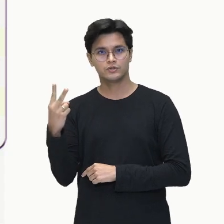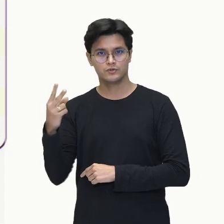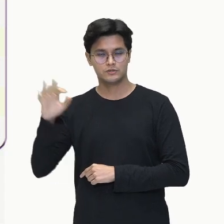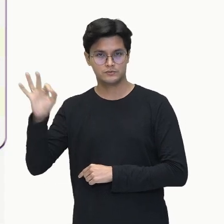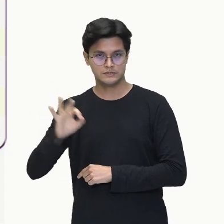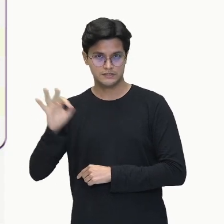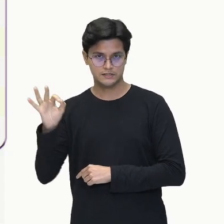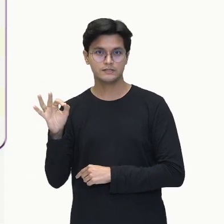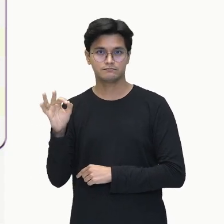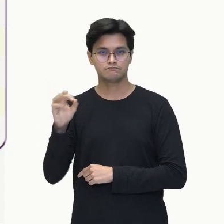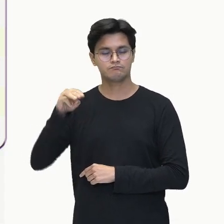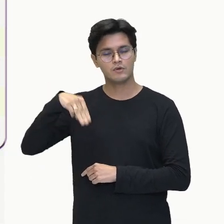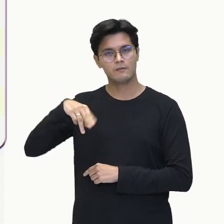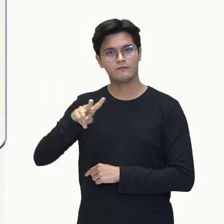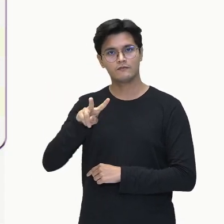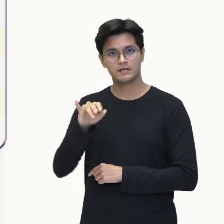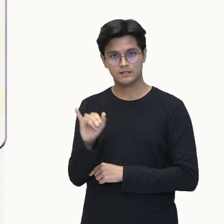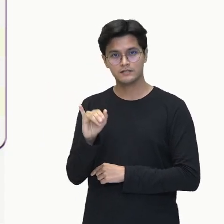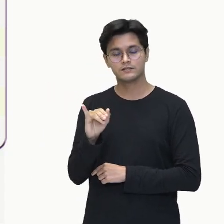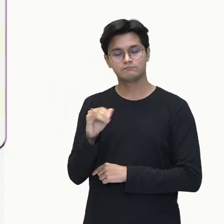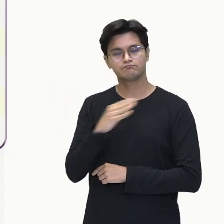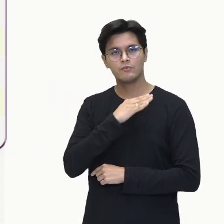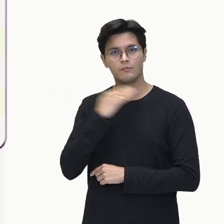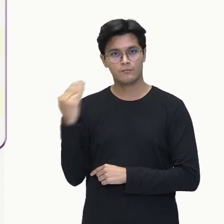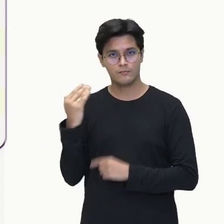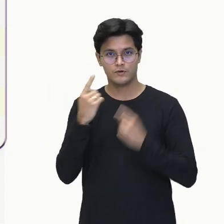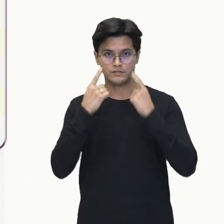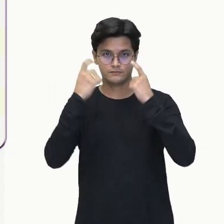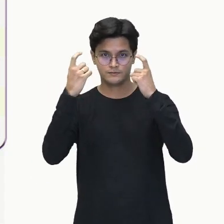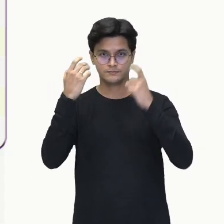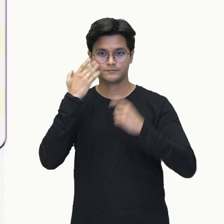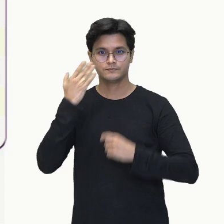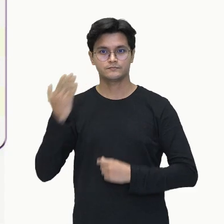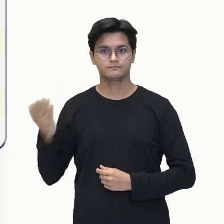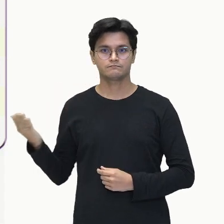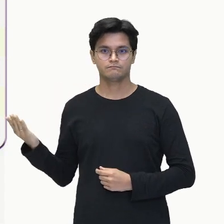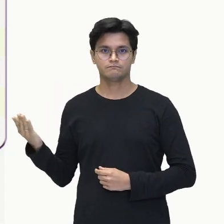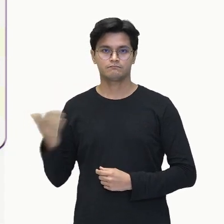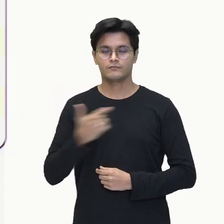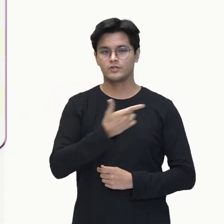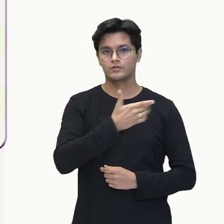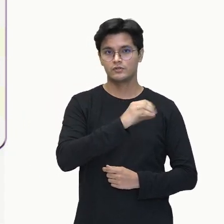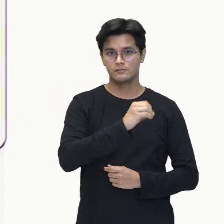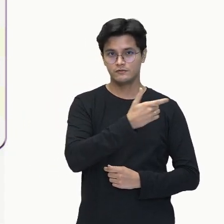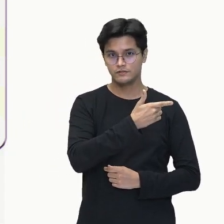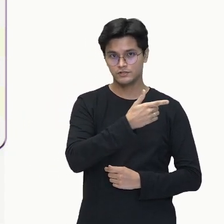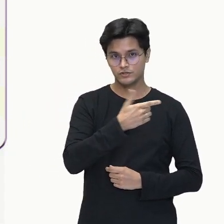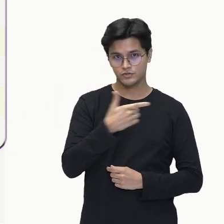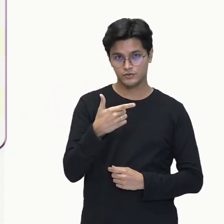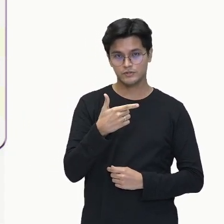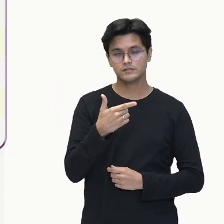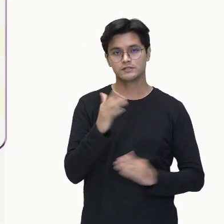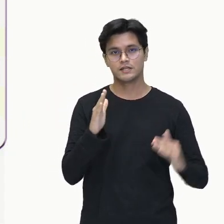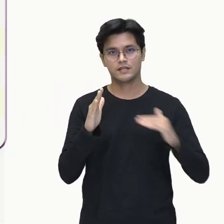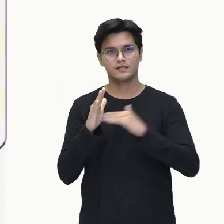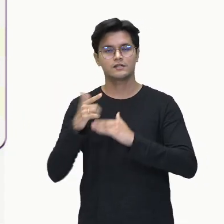ou seja, da violência, das mortes violentas intencionais, de 2022 para